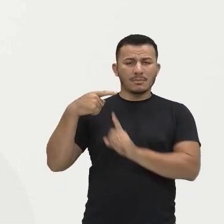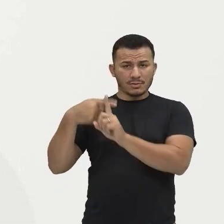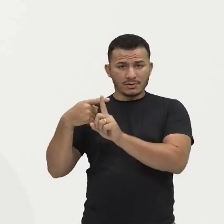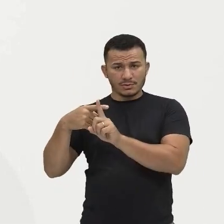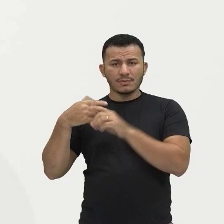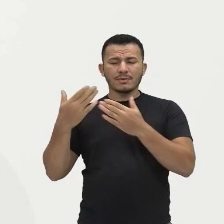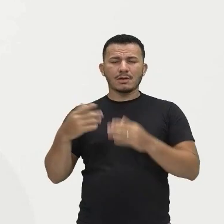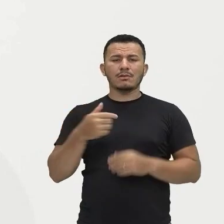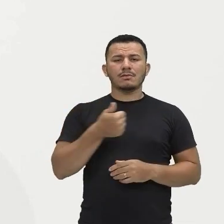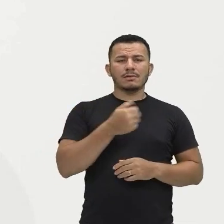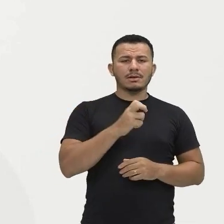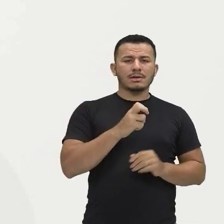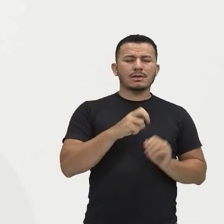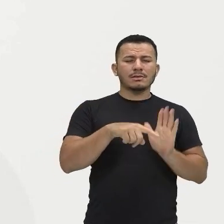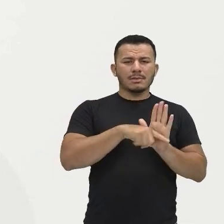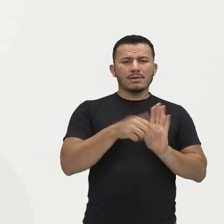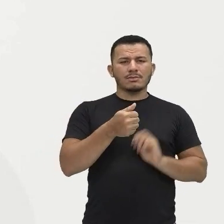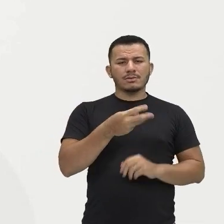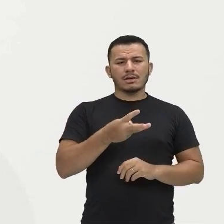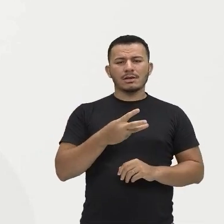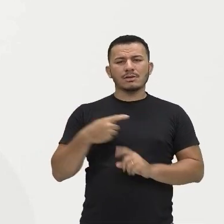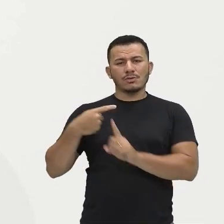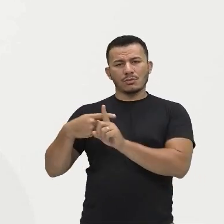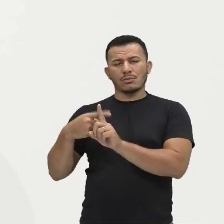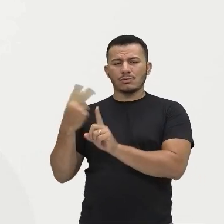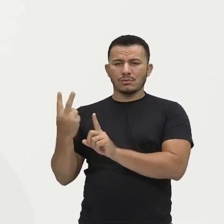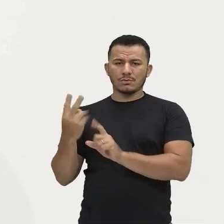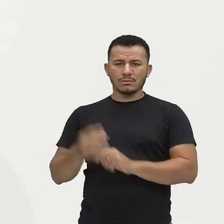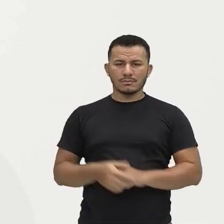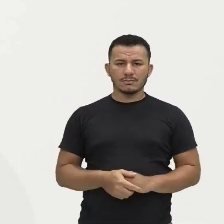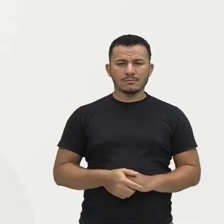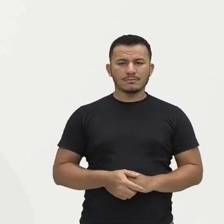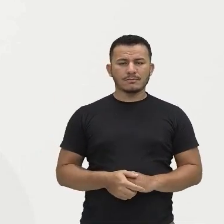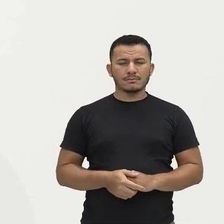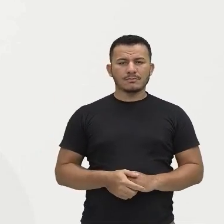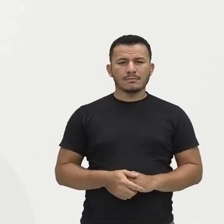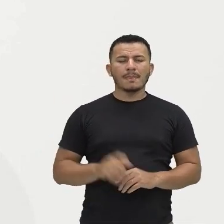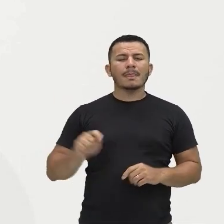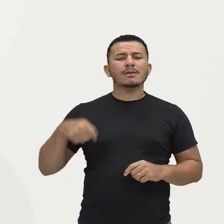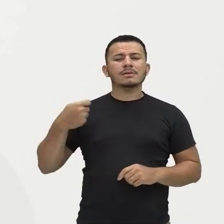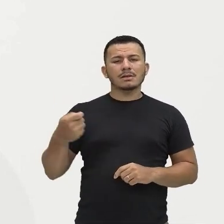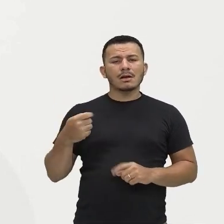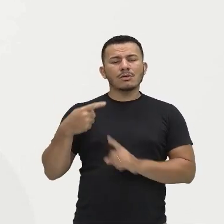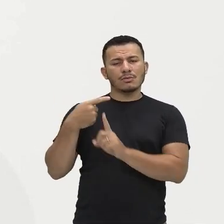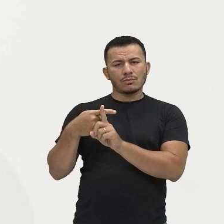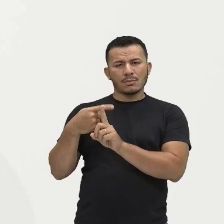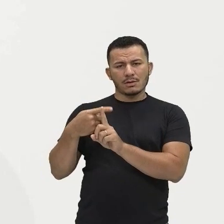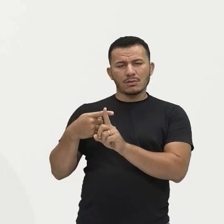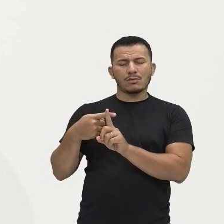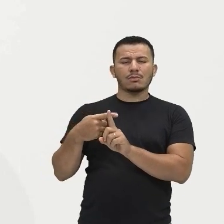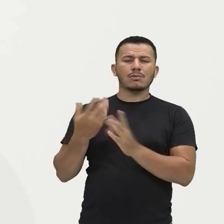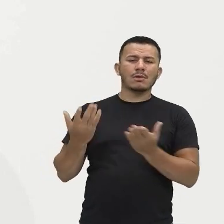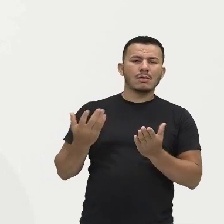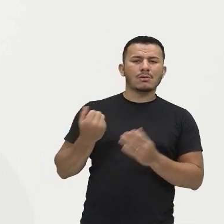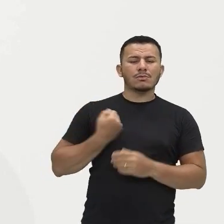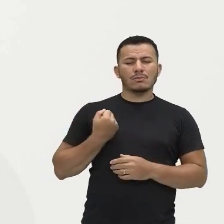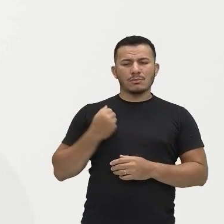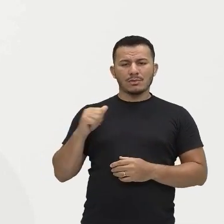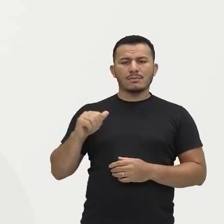eu tenho 15, tiro 13, ficam 2. Mas qual é o sinal? O sinal do maior, olha